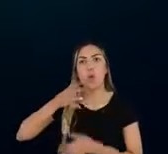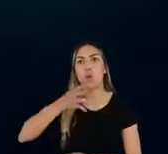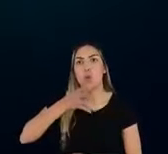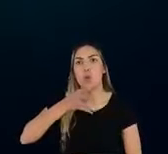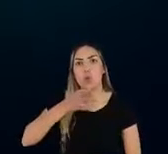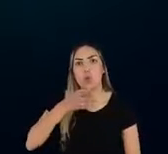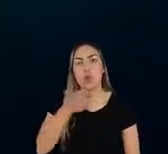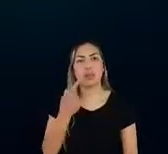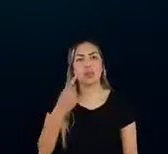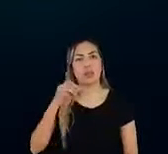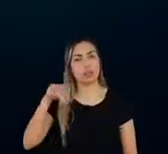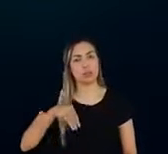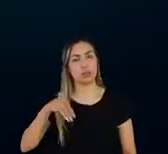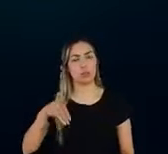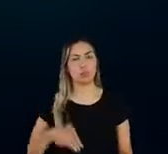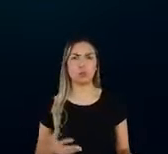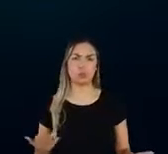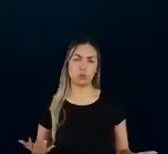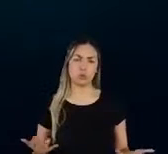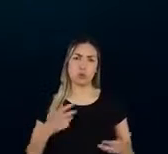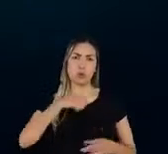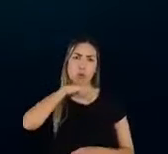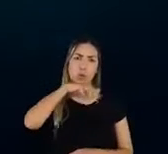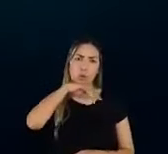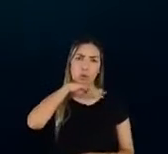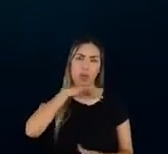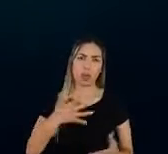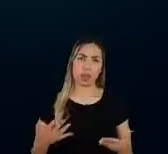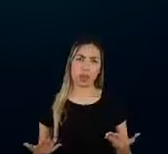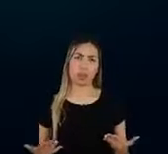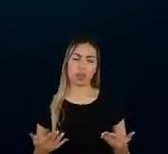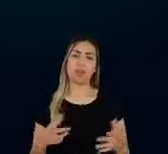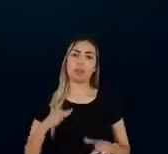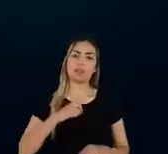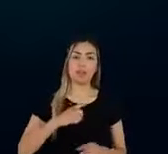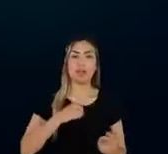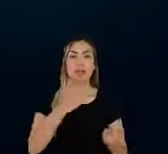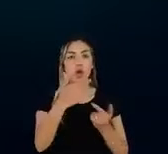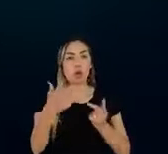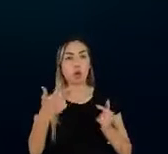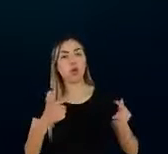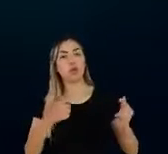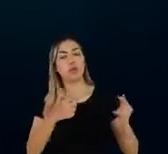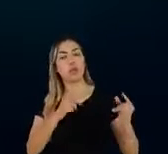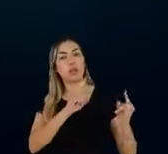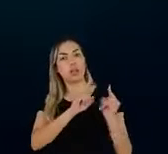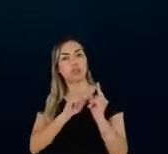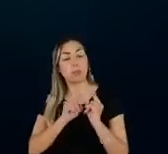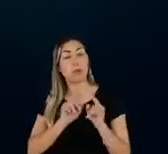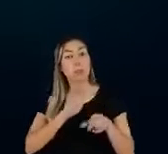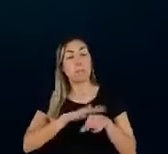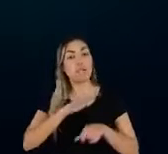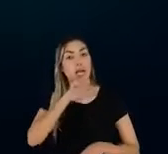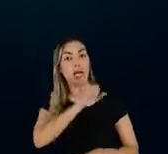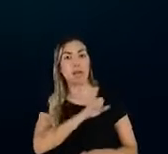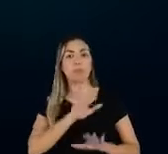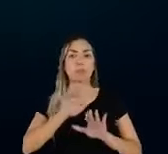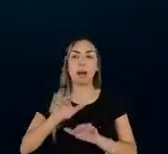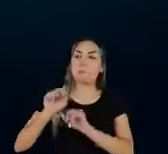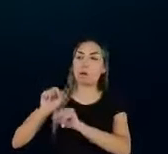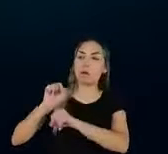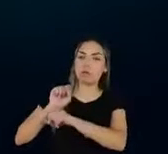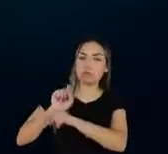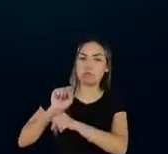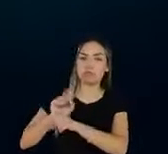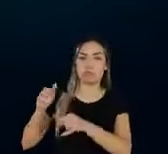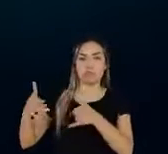do carro e não barrar o seu cliente para olha tem sim outros canais de atendimento o mais rápido até certo mas quiser esperar pode ficar fininho né